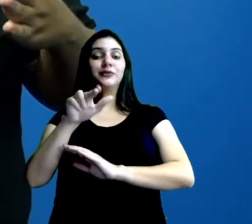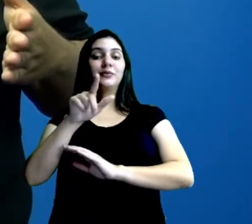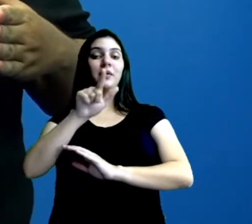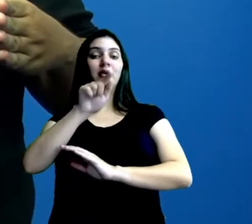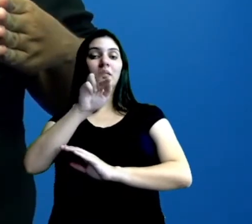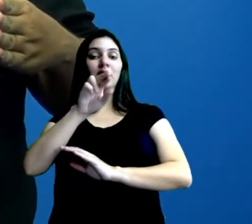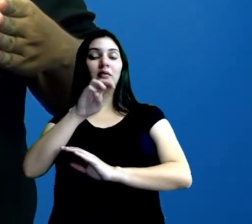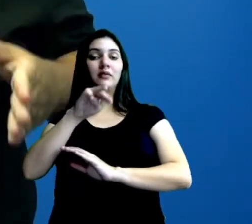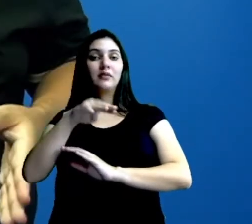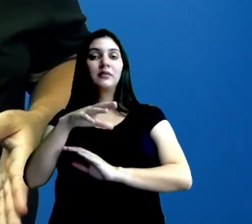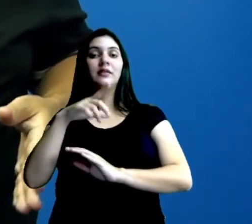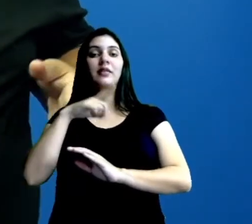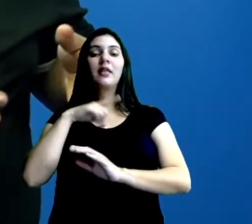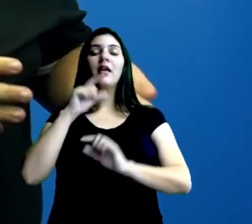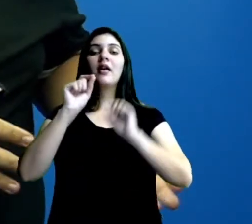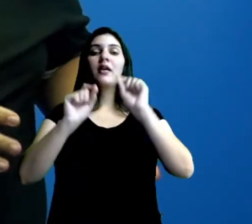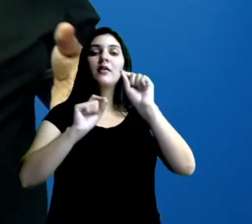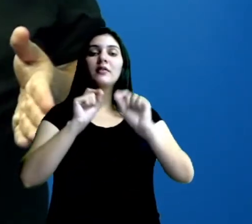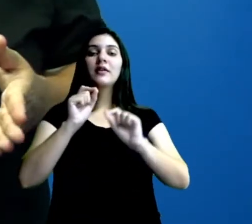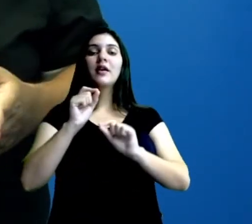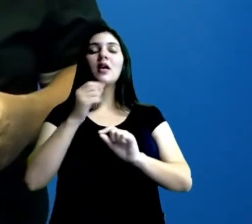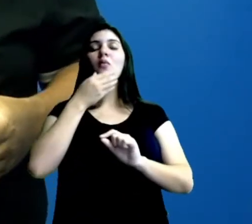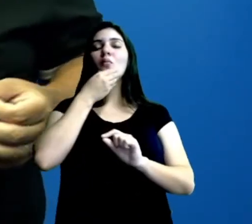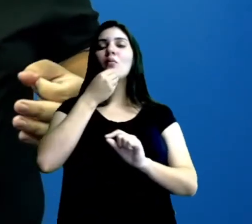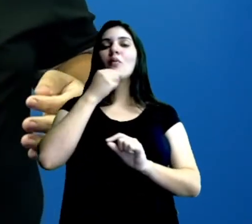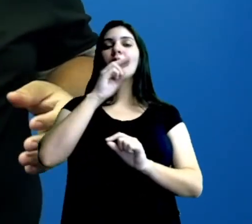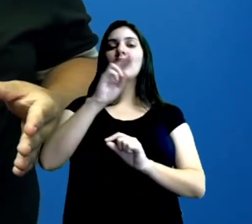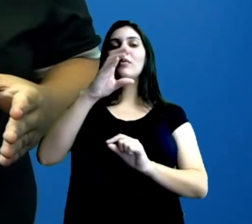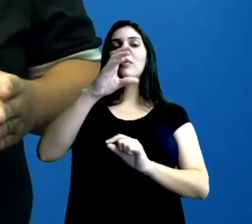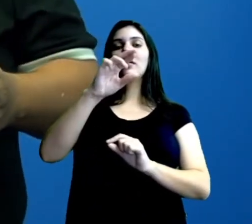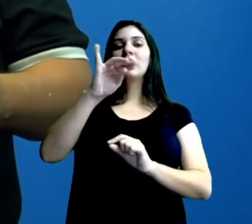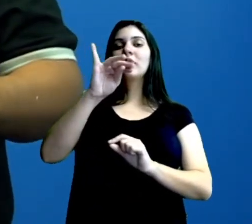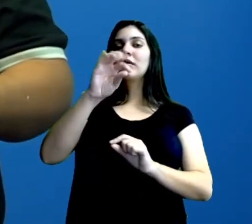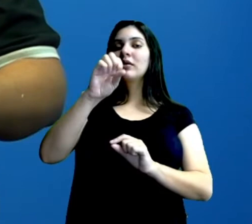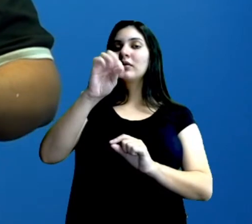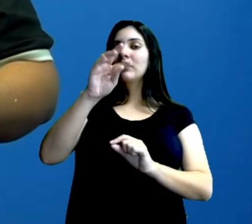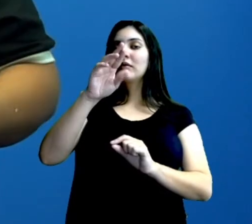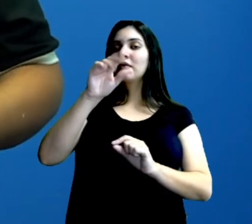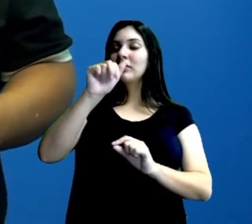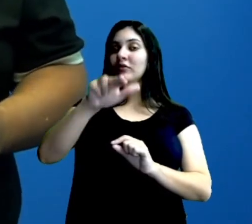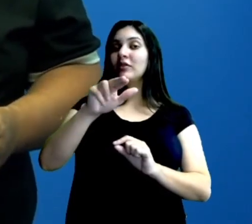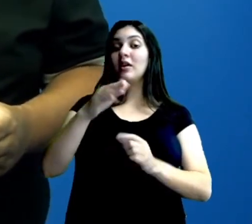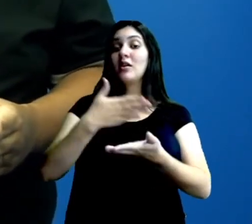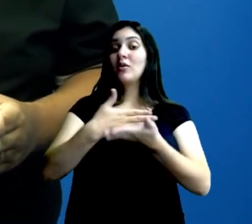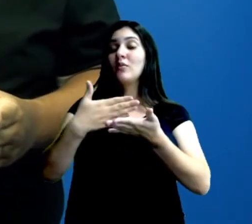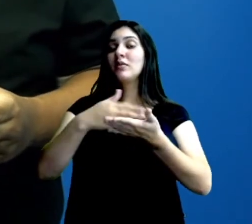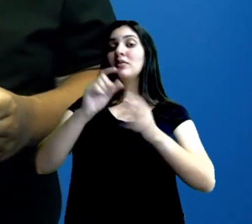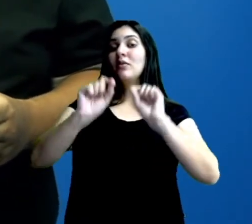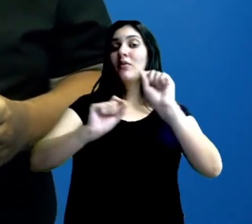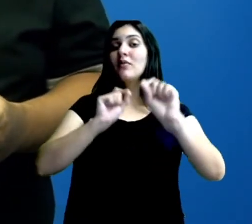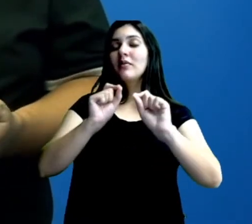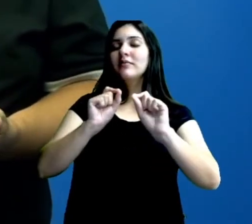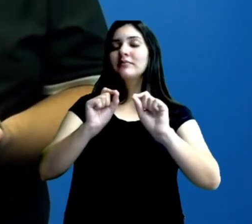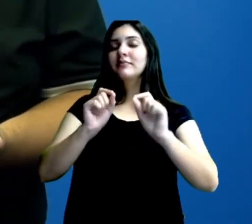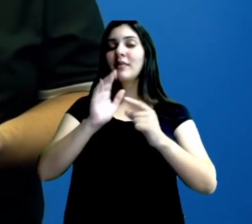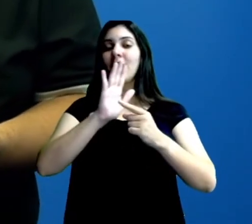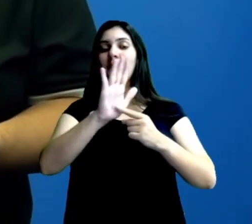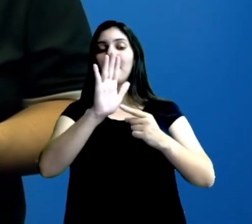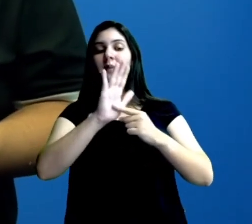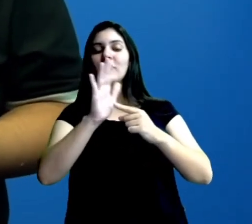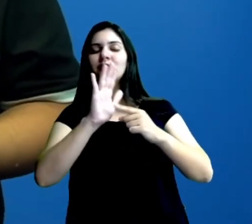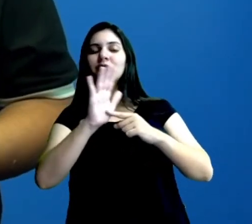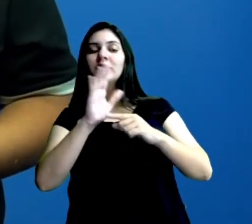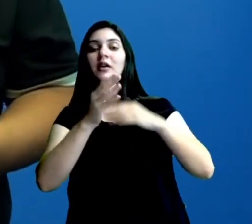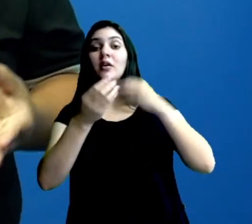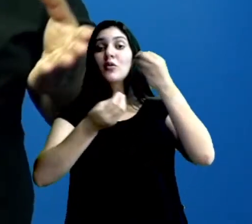com o dinamarquês Christian Andersen, que ele começou a destinar, a